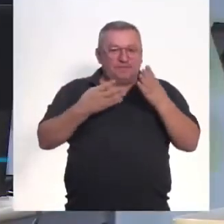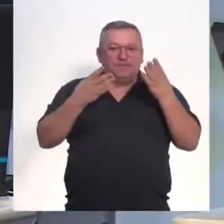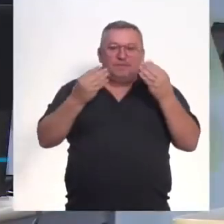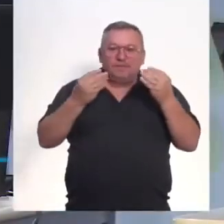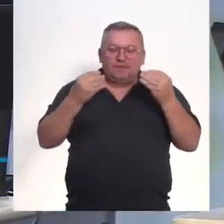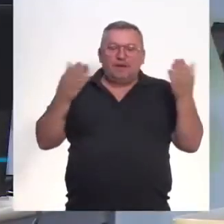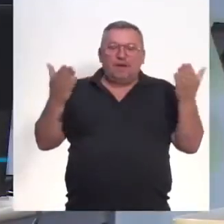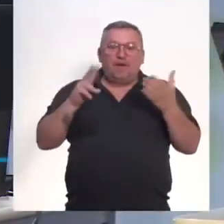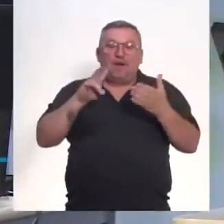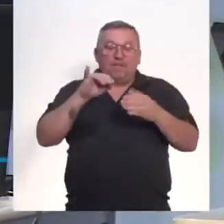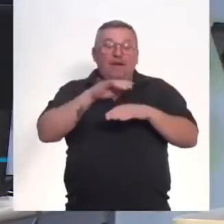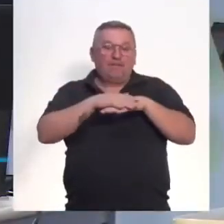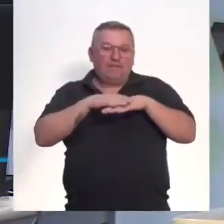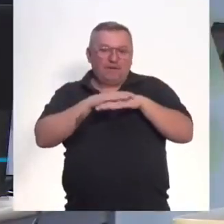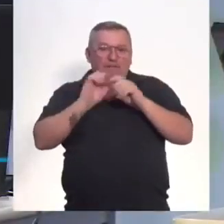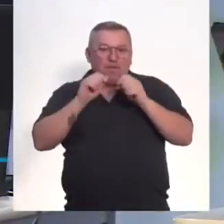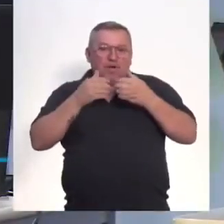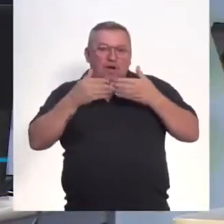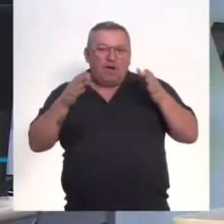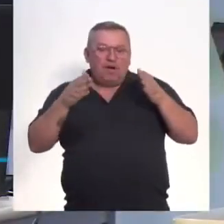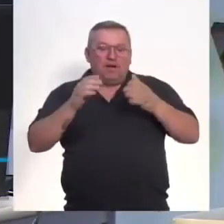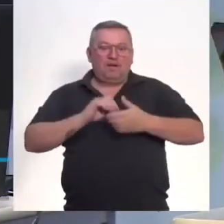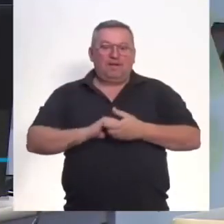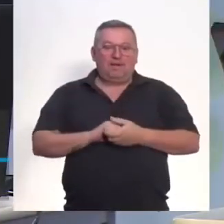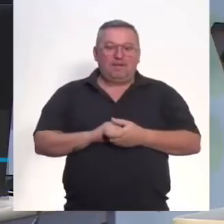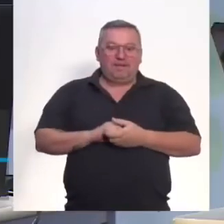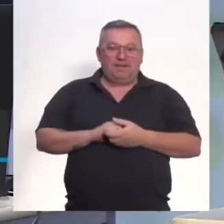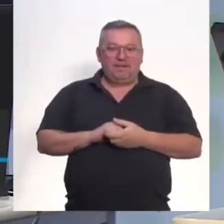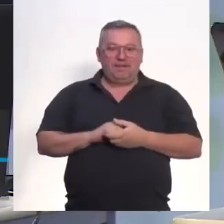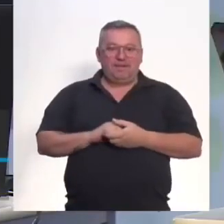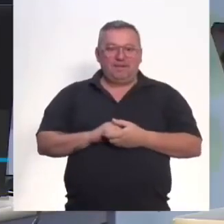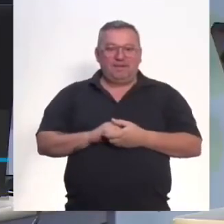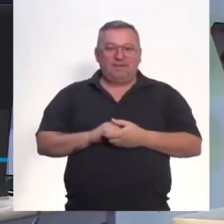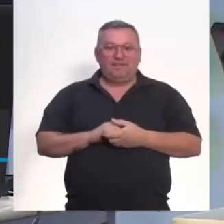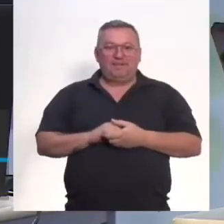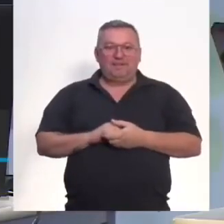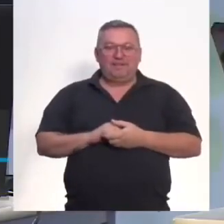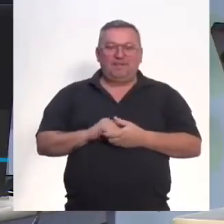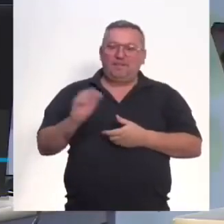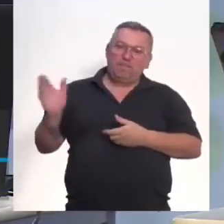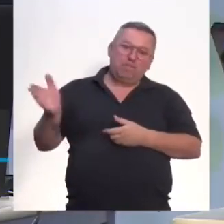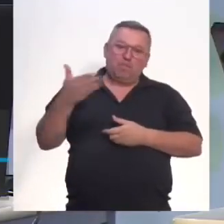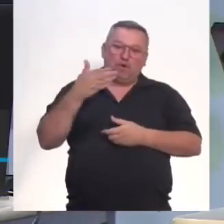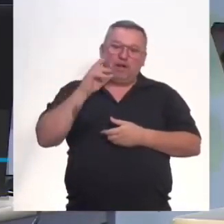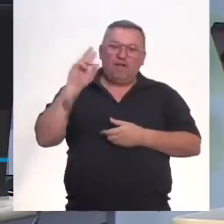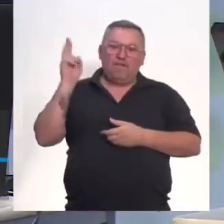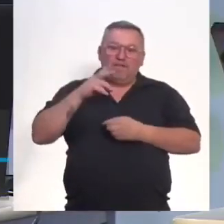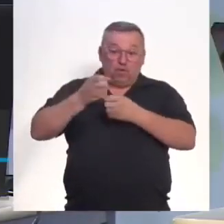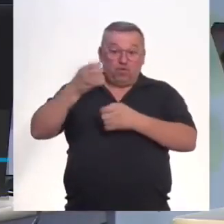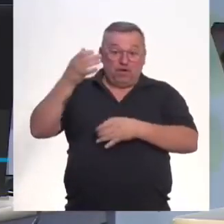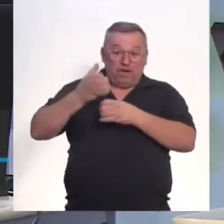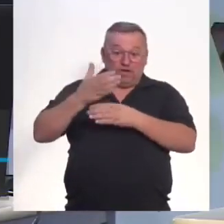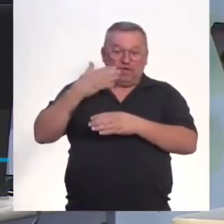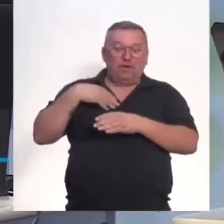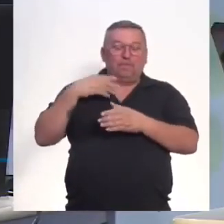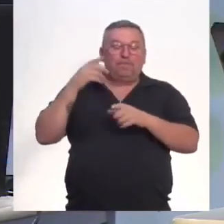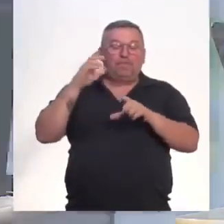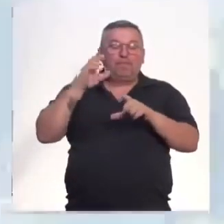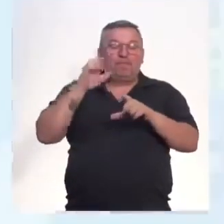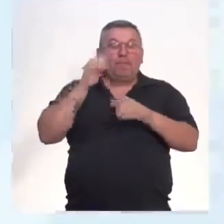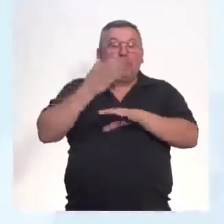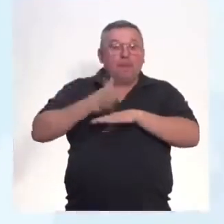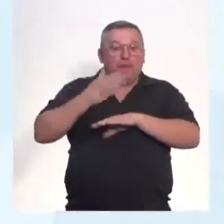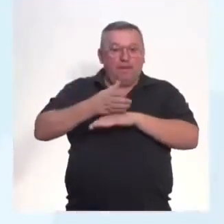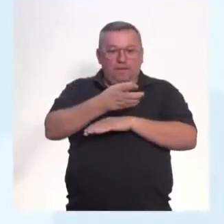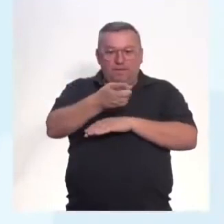vai conversar sobre ela. Pode abrir o chat. Obrigada, Mônica. Então bora lá, pessoal. Atividade aí na tela para